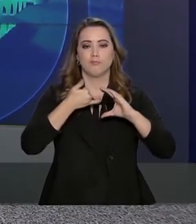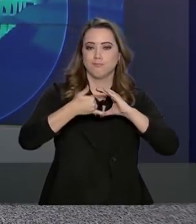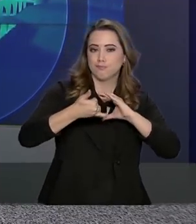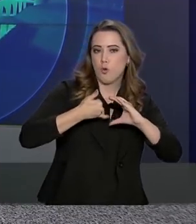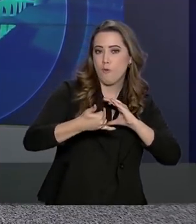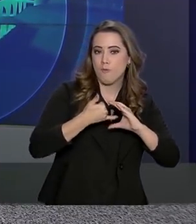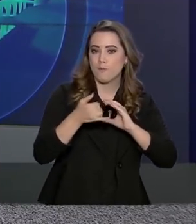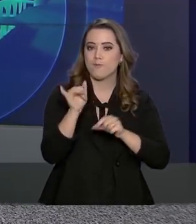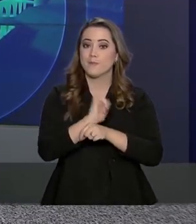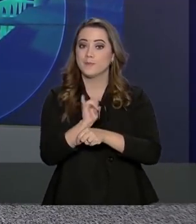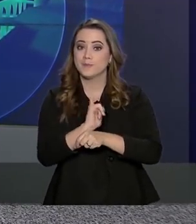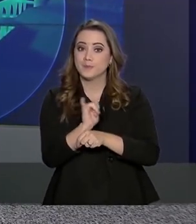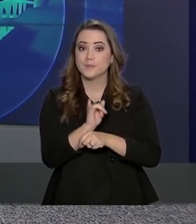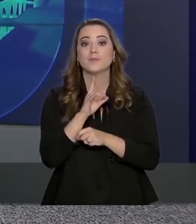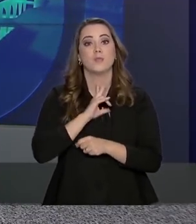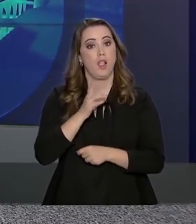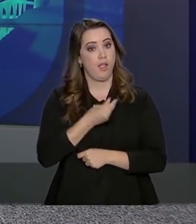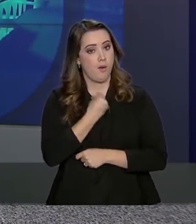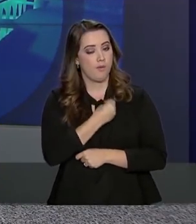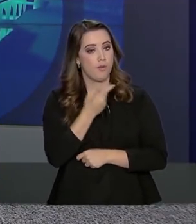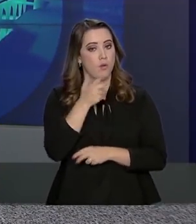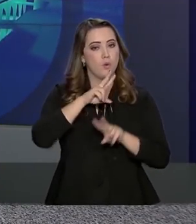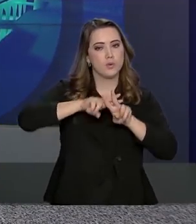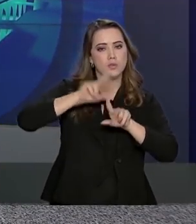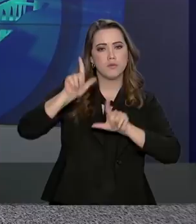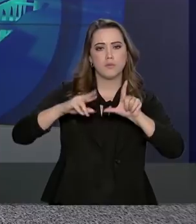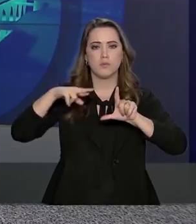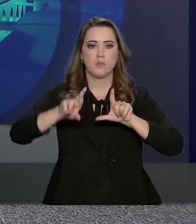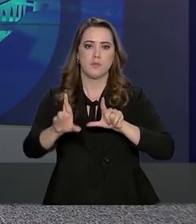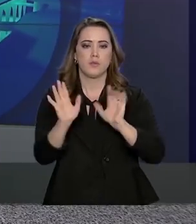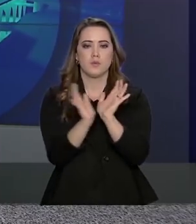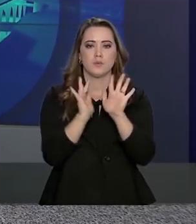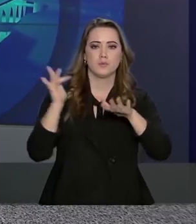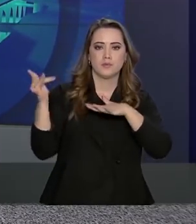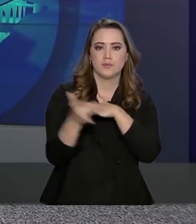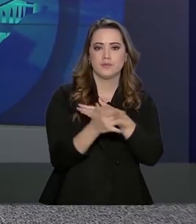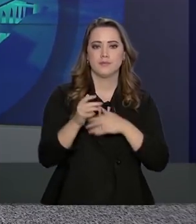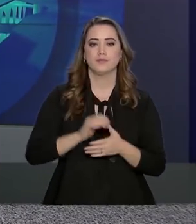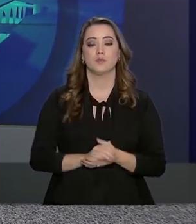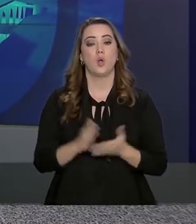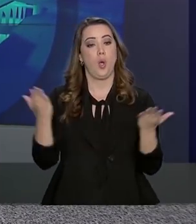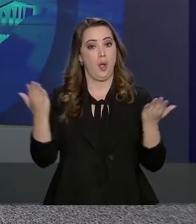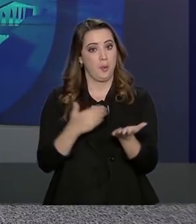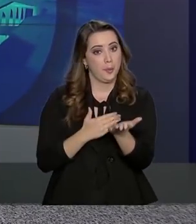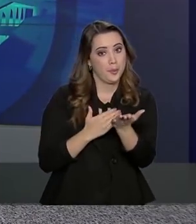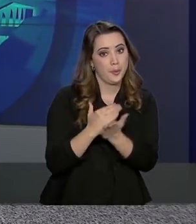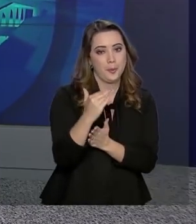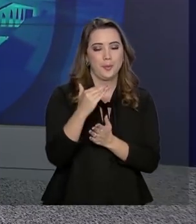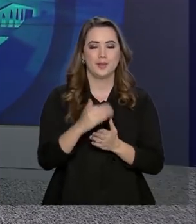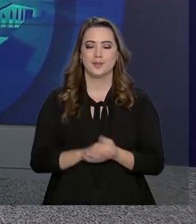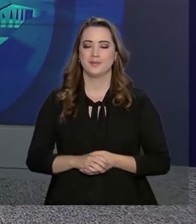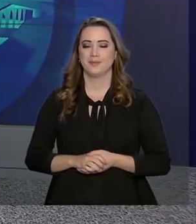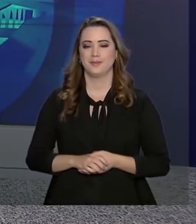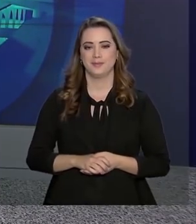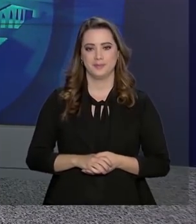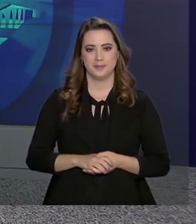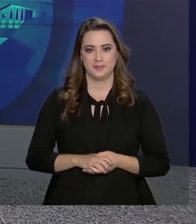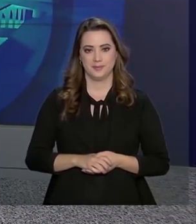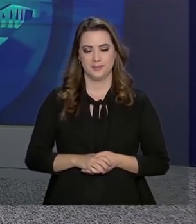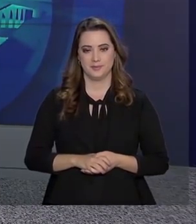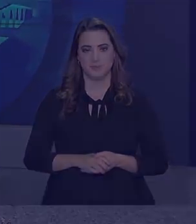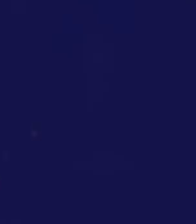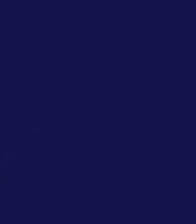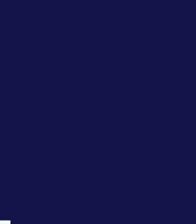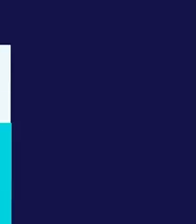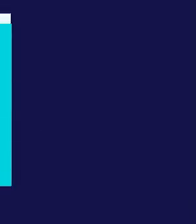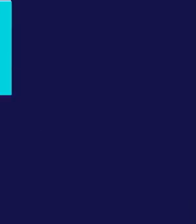acessar o Bate-Papo ao vivo no YouTube ou usar a hashtag TVNBR nas redes sociais. O repórter NBR começa agora.